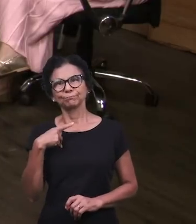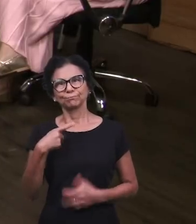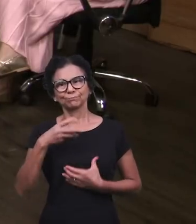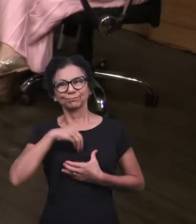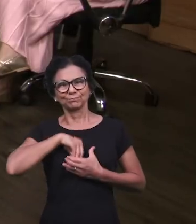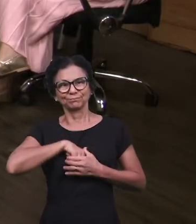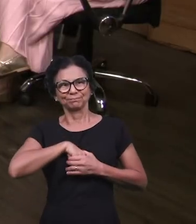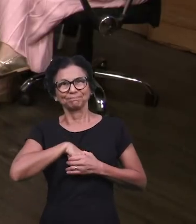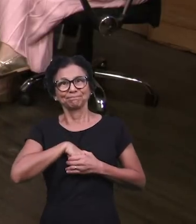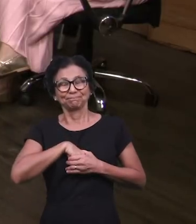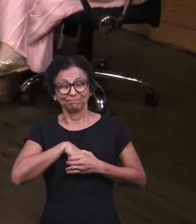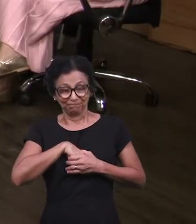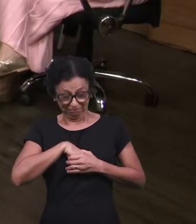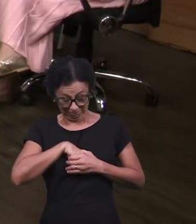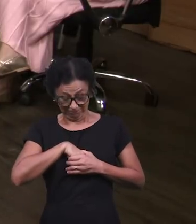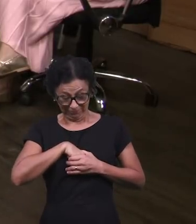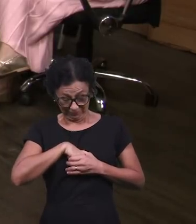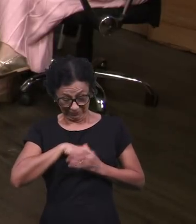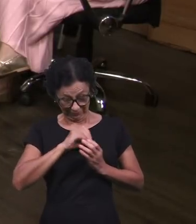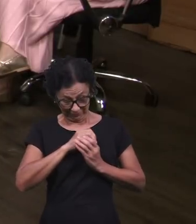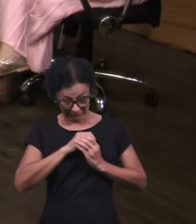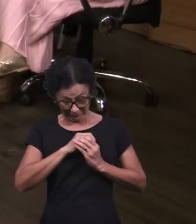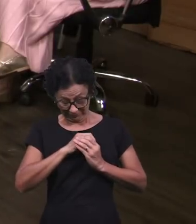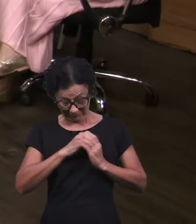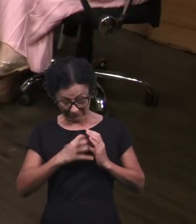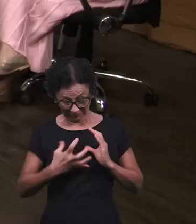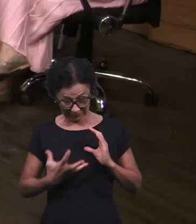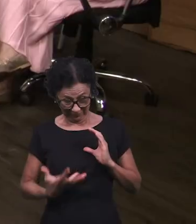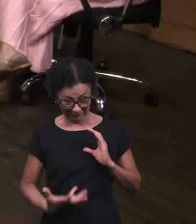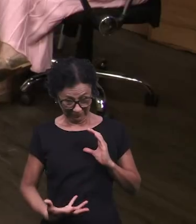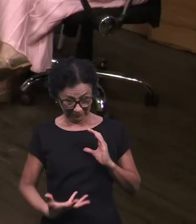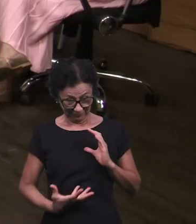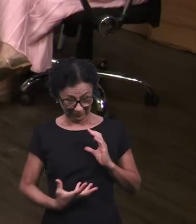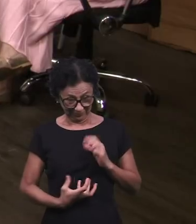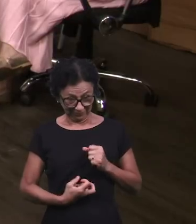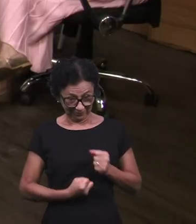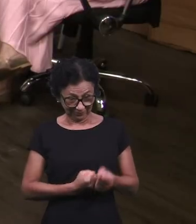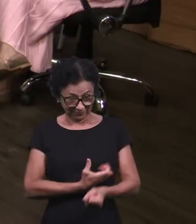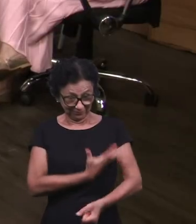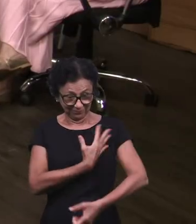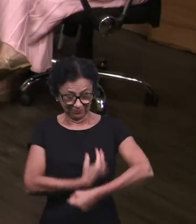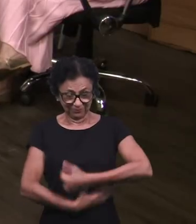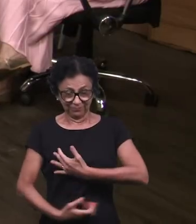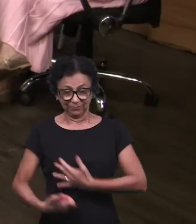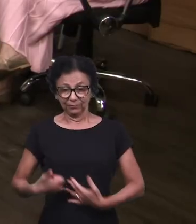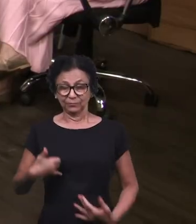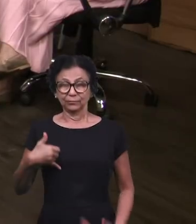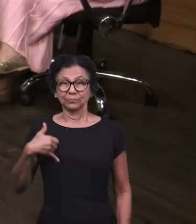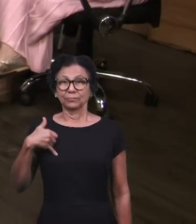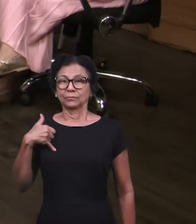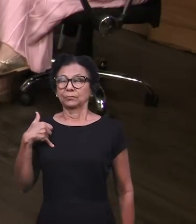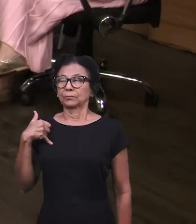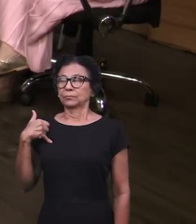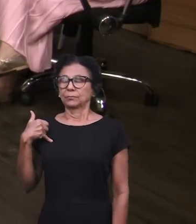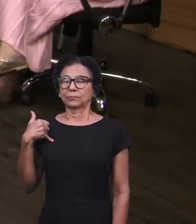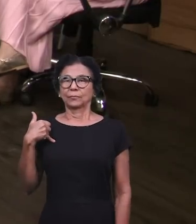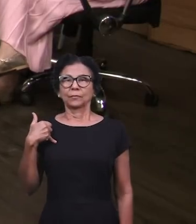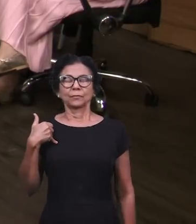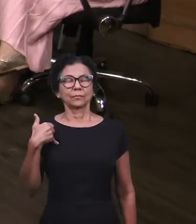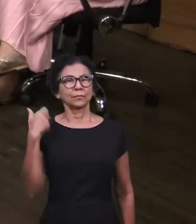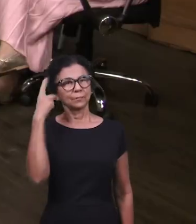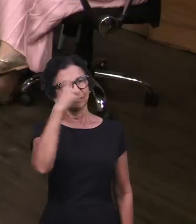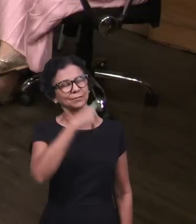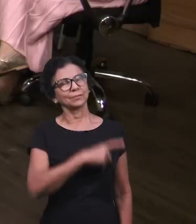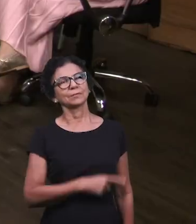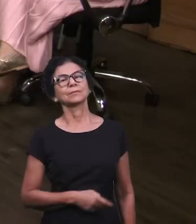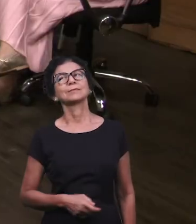no seu, Não tem jeito, né, de dizer. na sua emotividade, no seu orgulho. É muito difícil. Mas